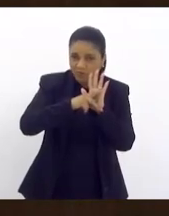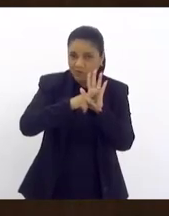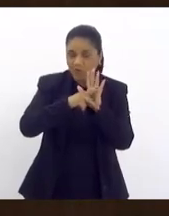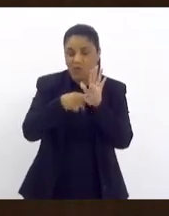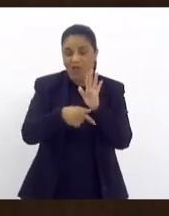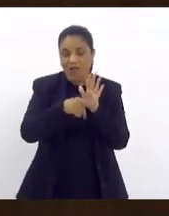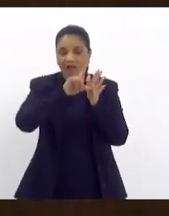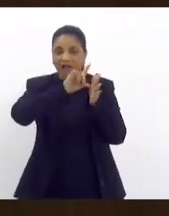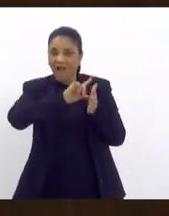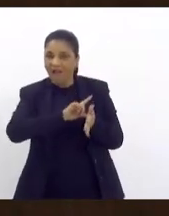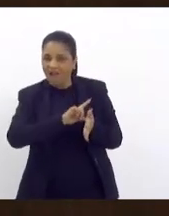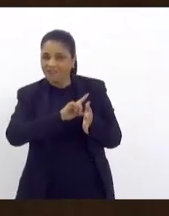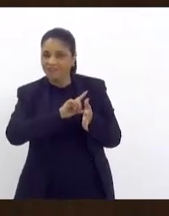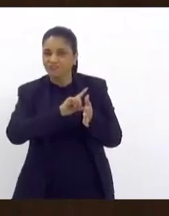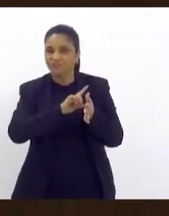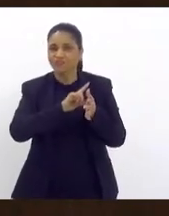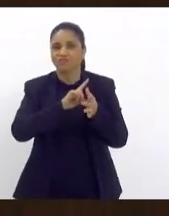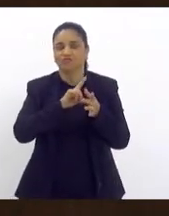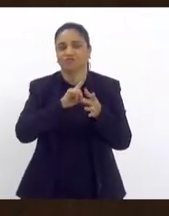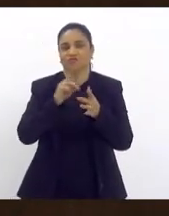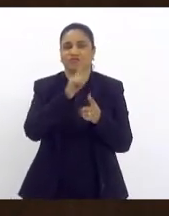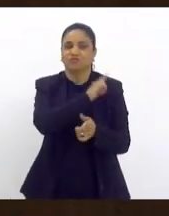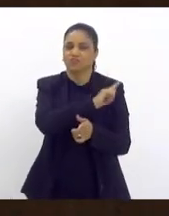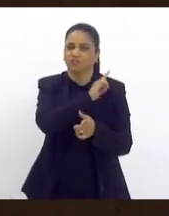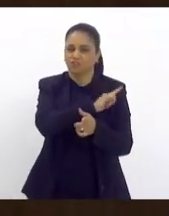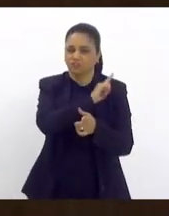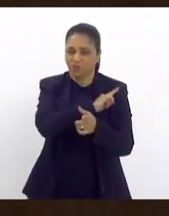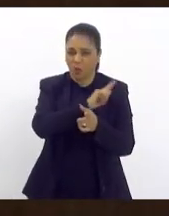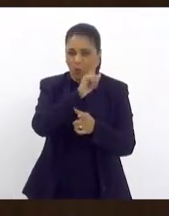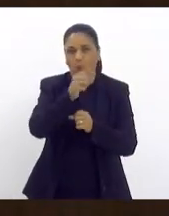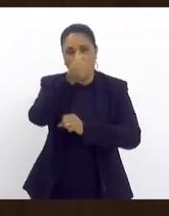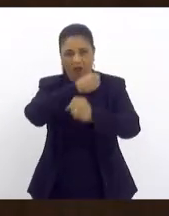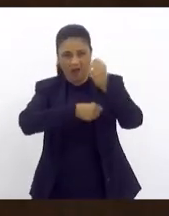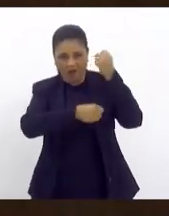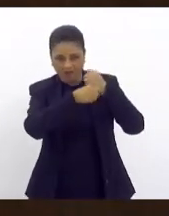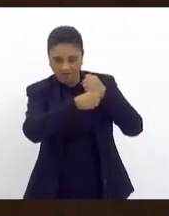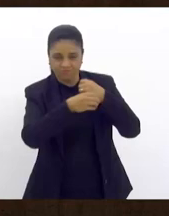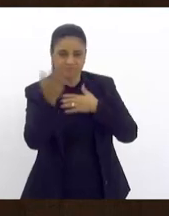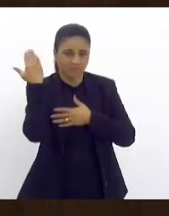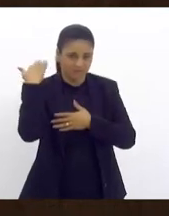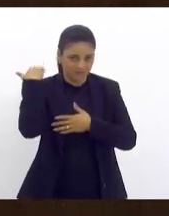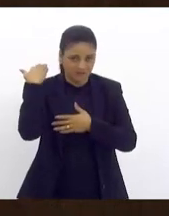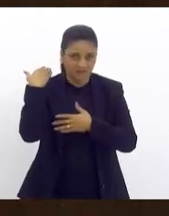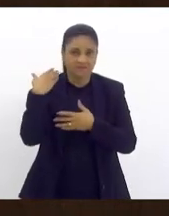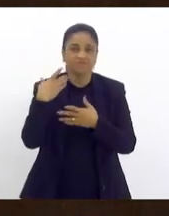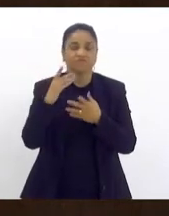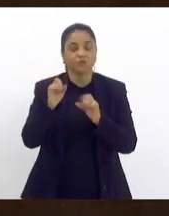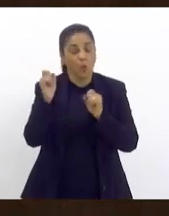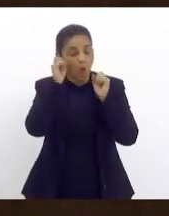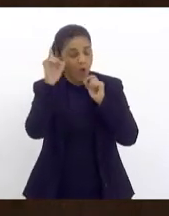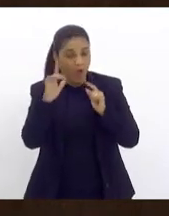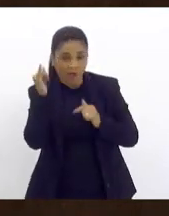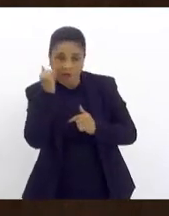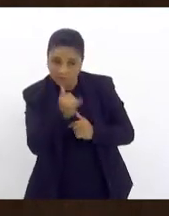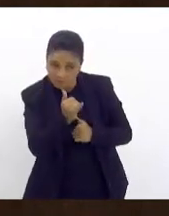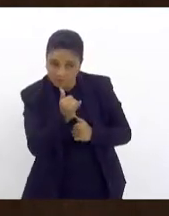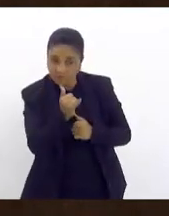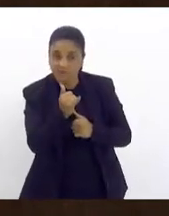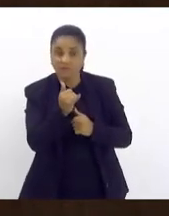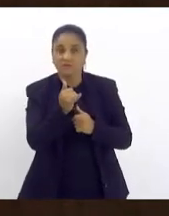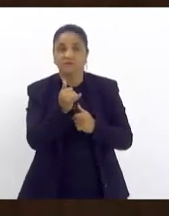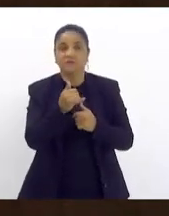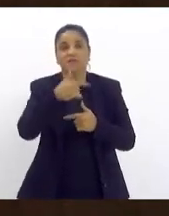anterior gestão a gente só mais uma vez alertando e também